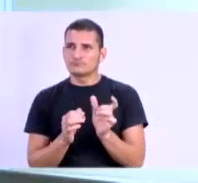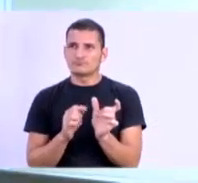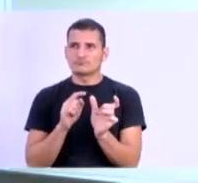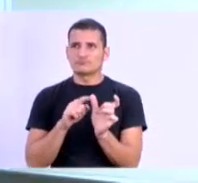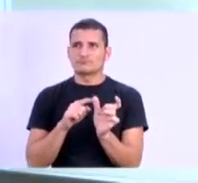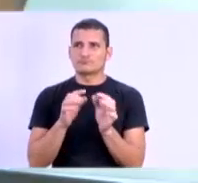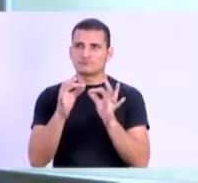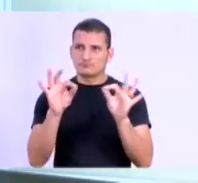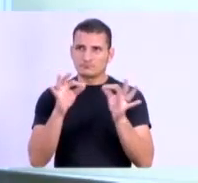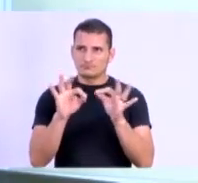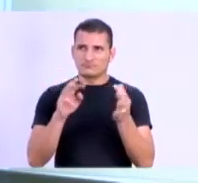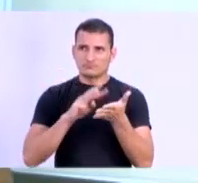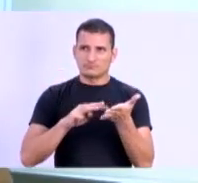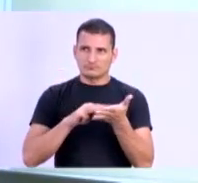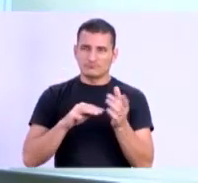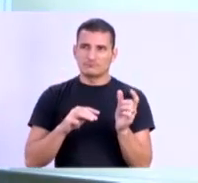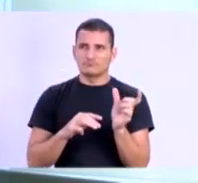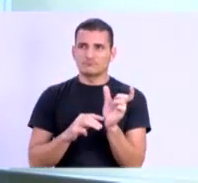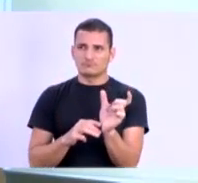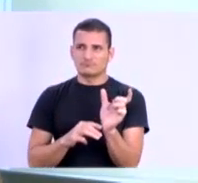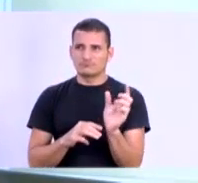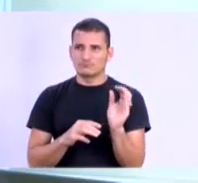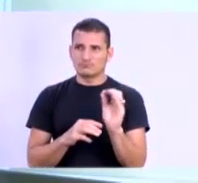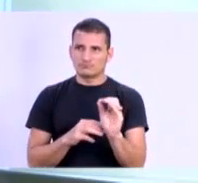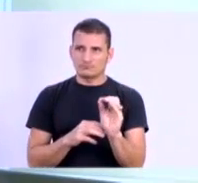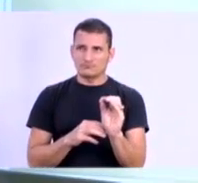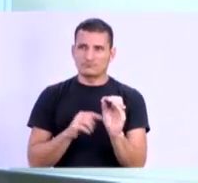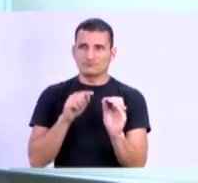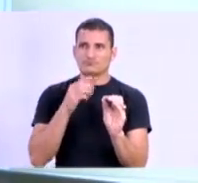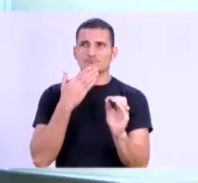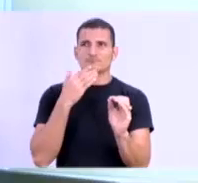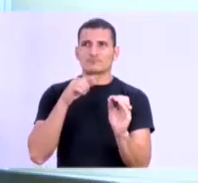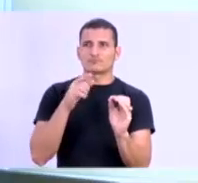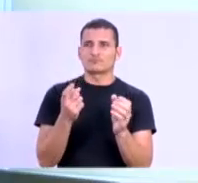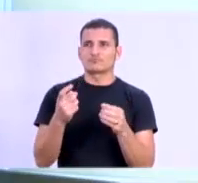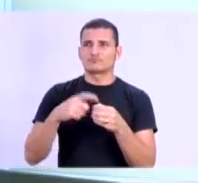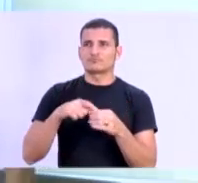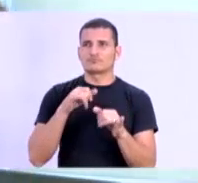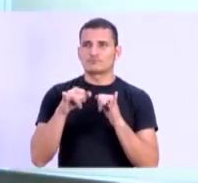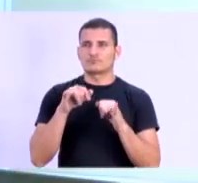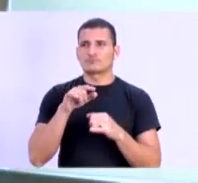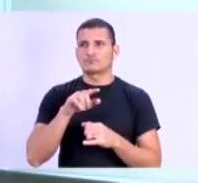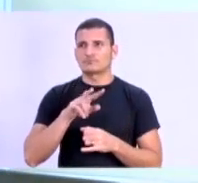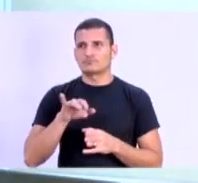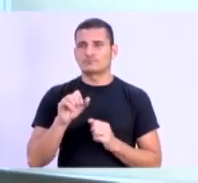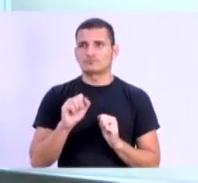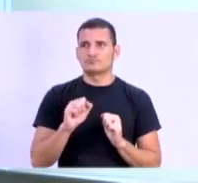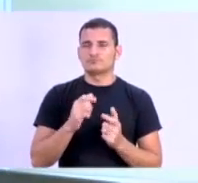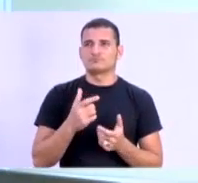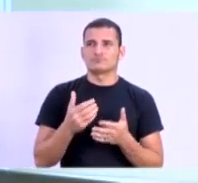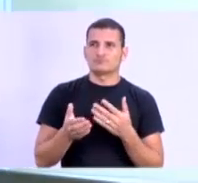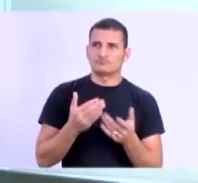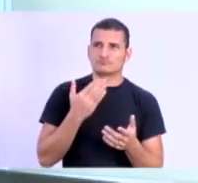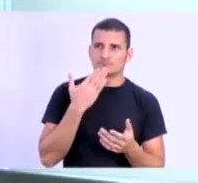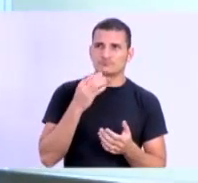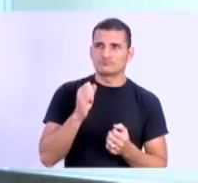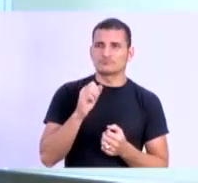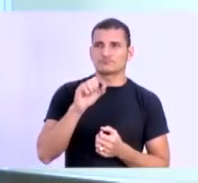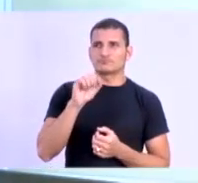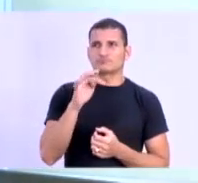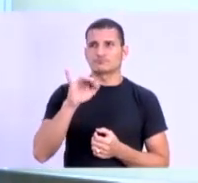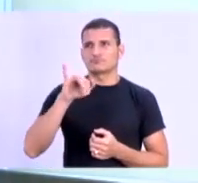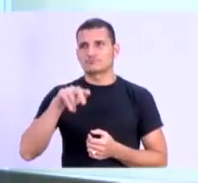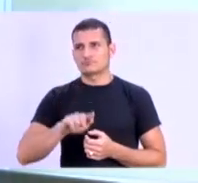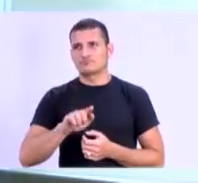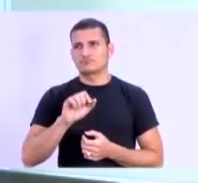na sintaxe do método, na declaração do método, o tipo de informação que ele vai retornar. Pode ser qualquer tipo, pode ser uma string, pode